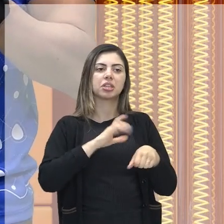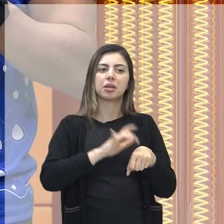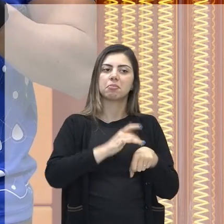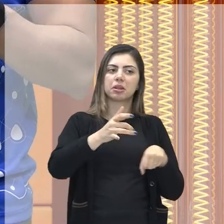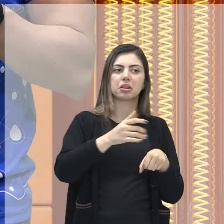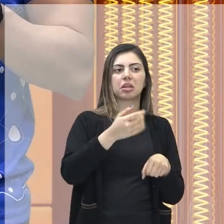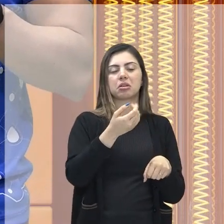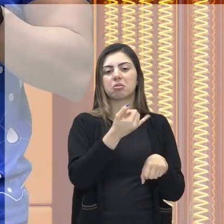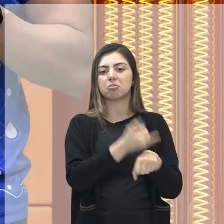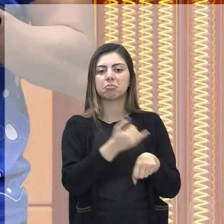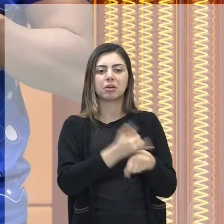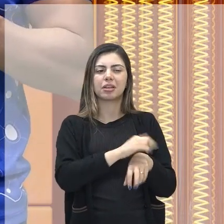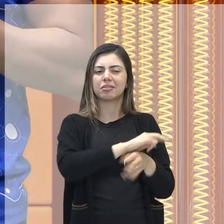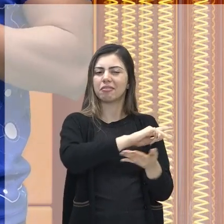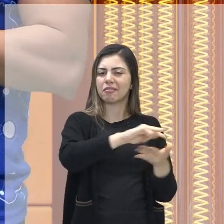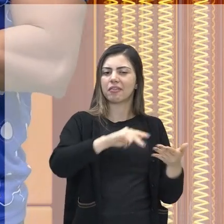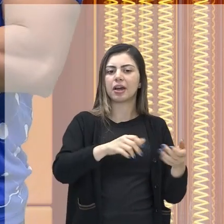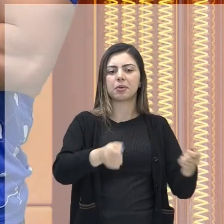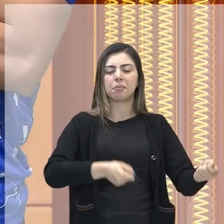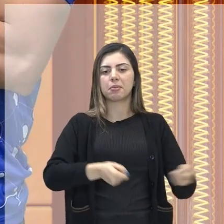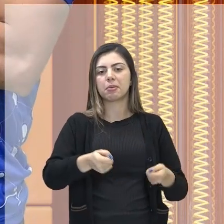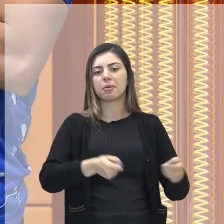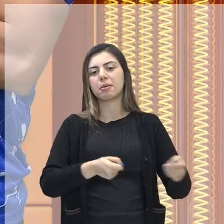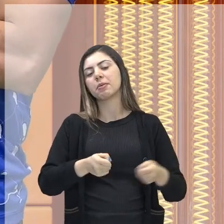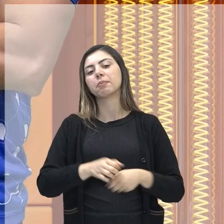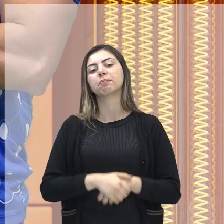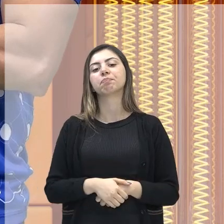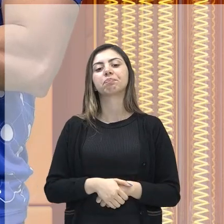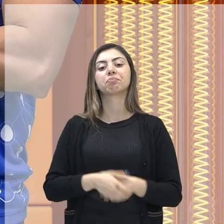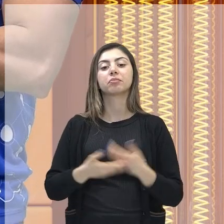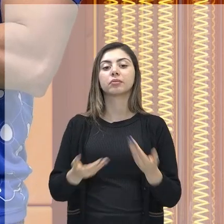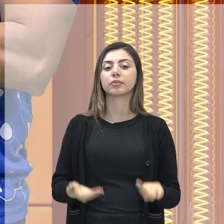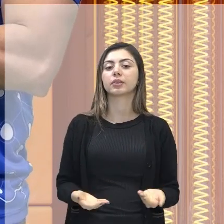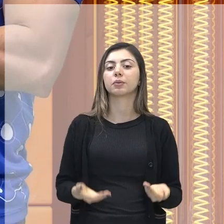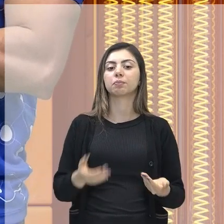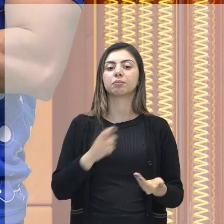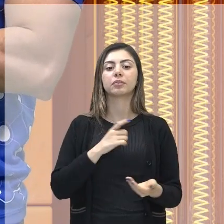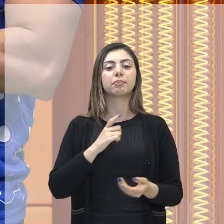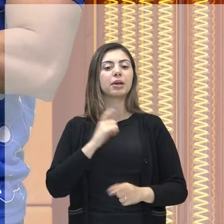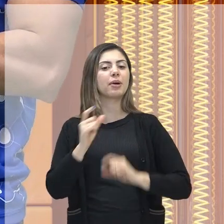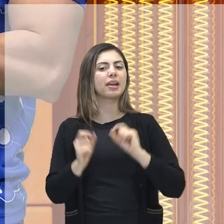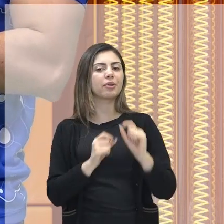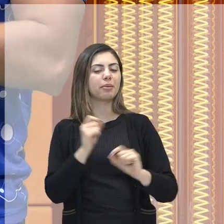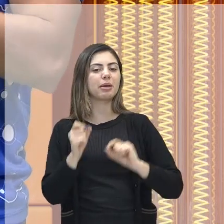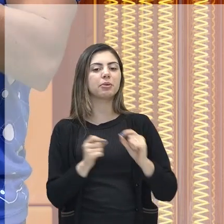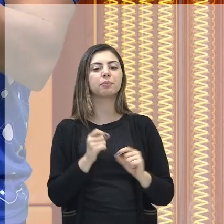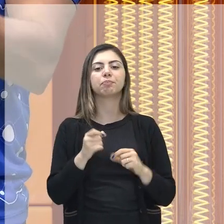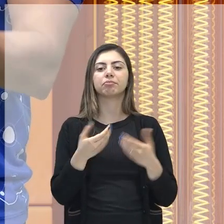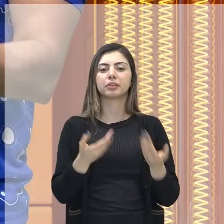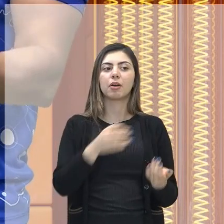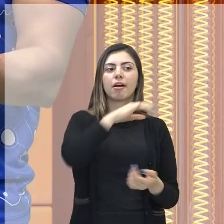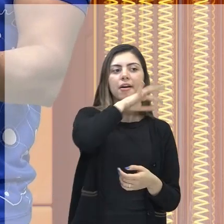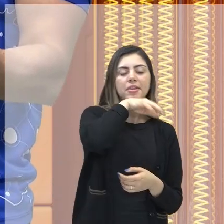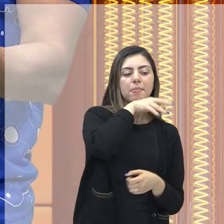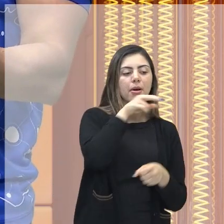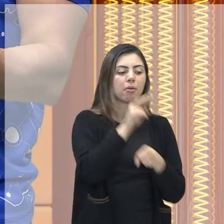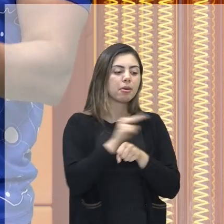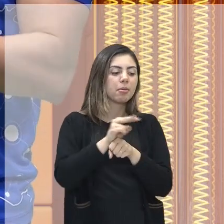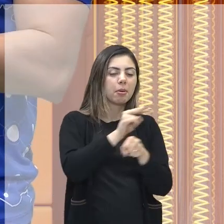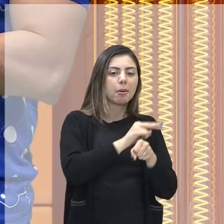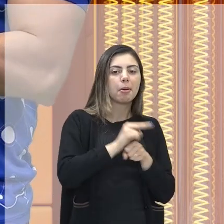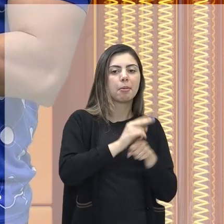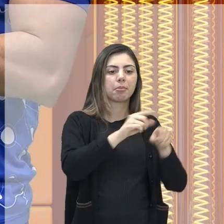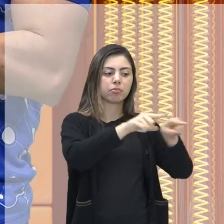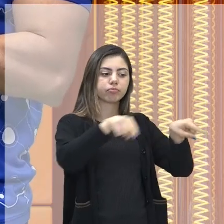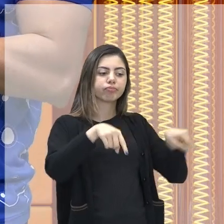como vegetal, como também animal. A pecuária é uma atividade do campo, conforme eu já falei para vocês, e como uma atividade realizada do